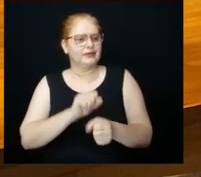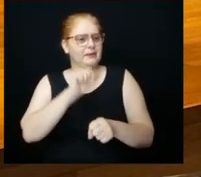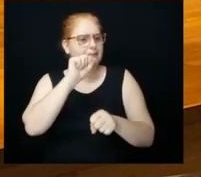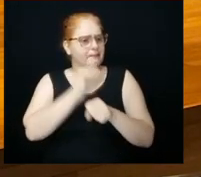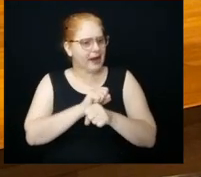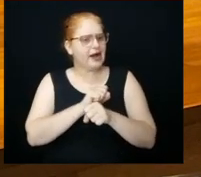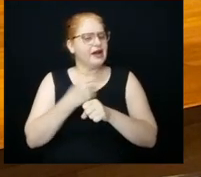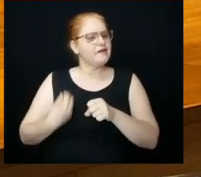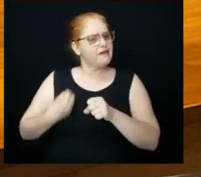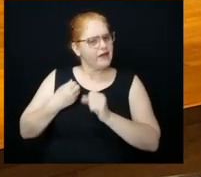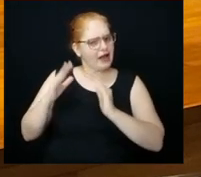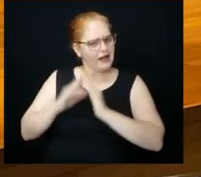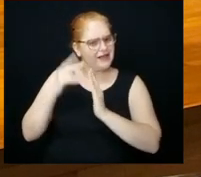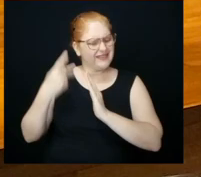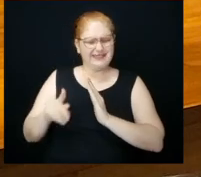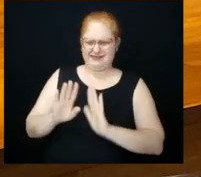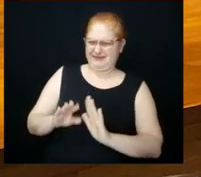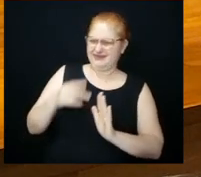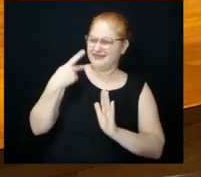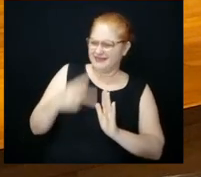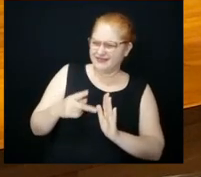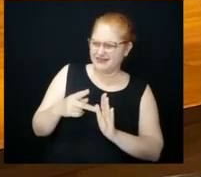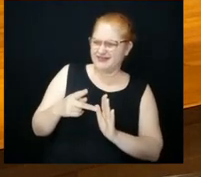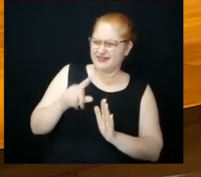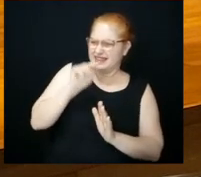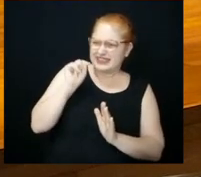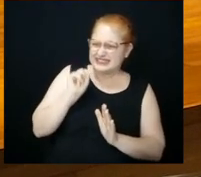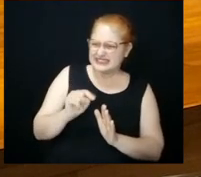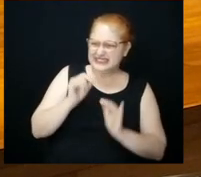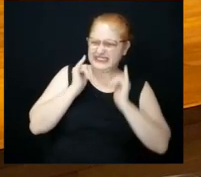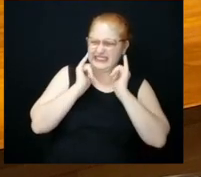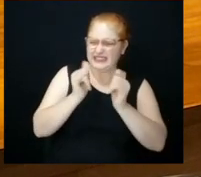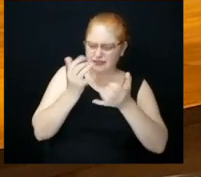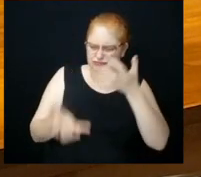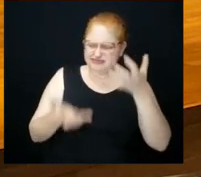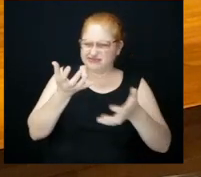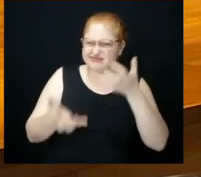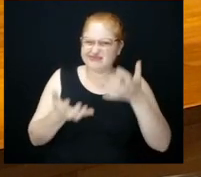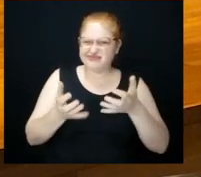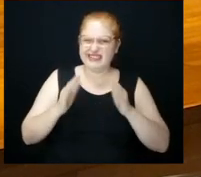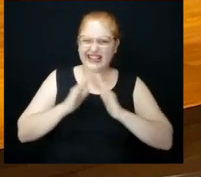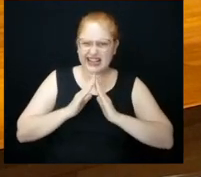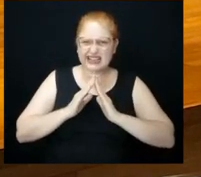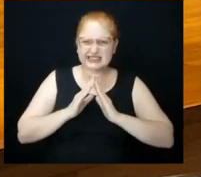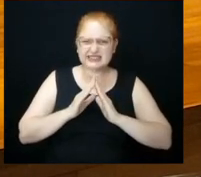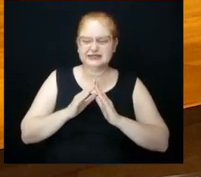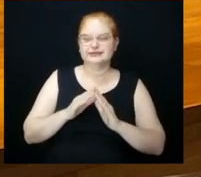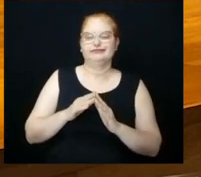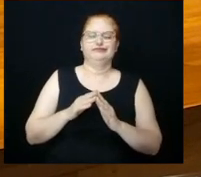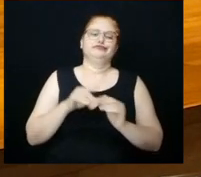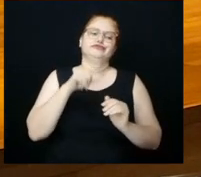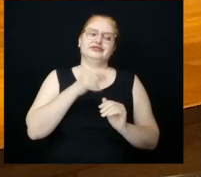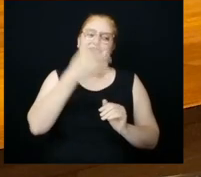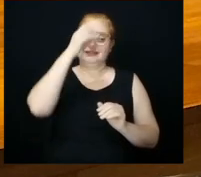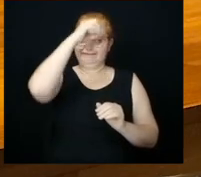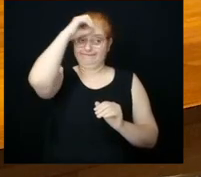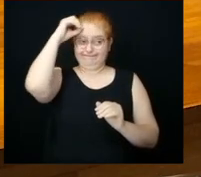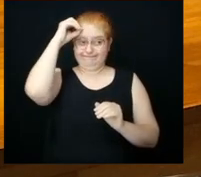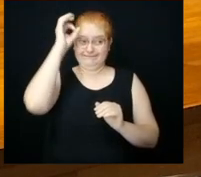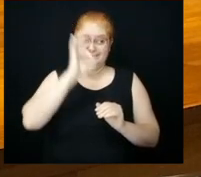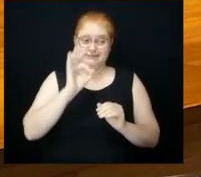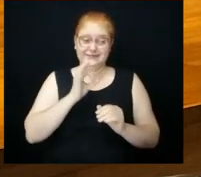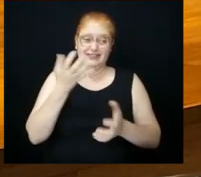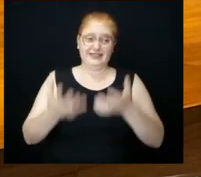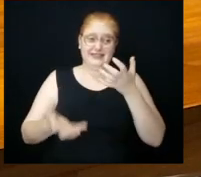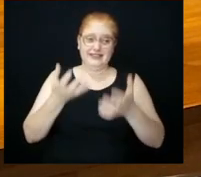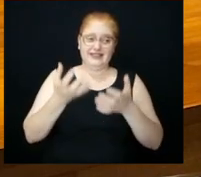casa aqui mesmo. Mas aqui, num machimbombo todo incendiado, você não sabe nada, miúdo. O que já está